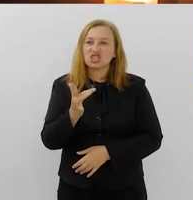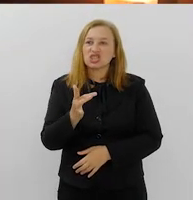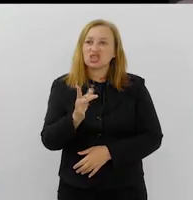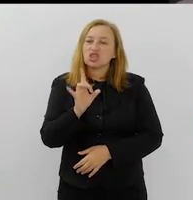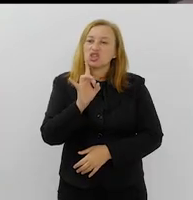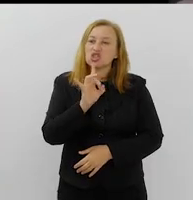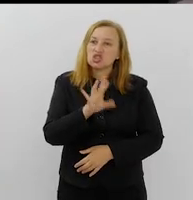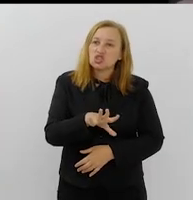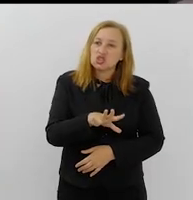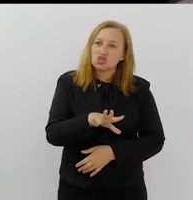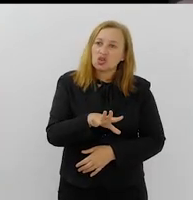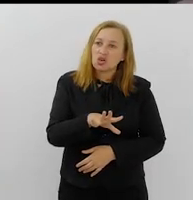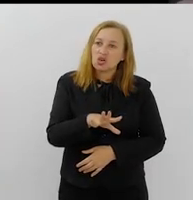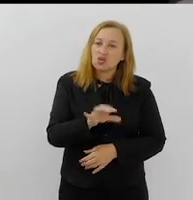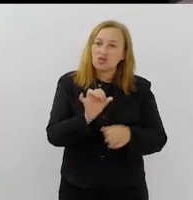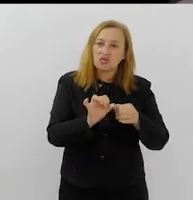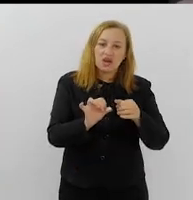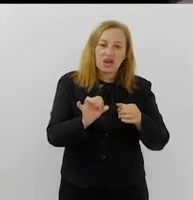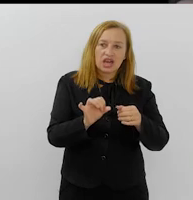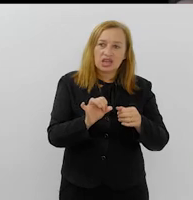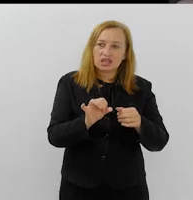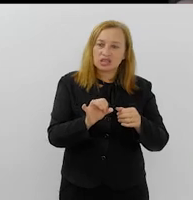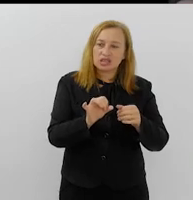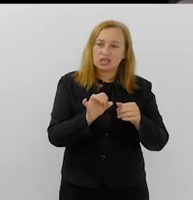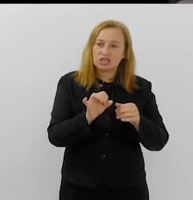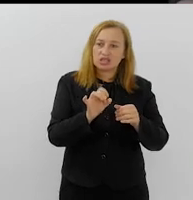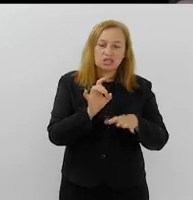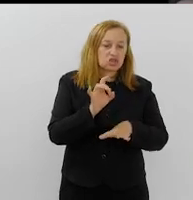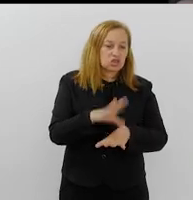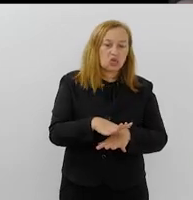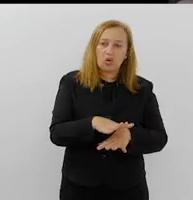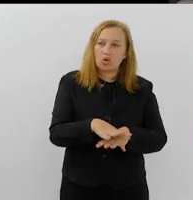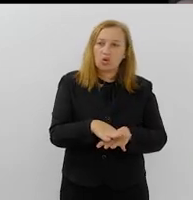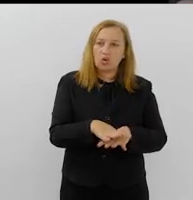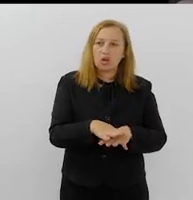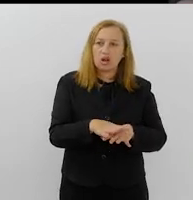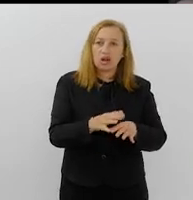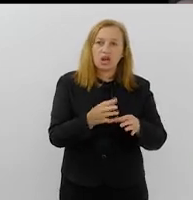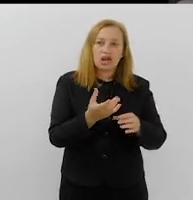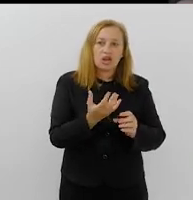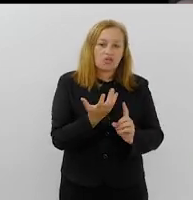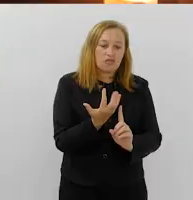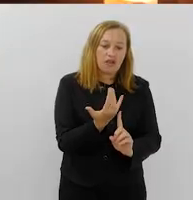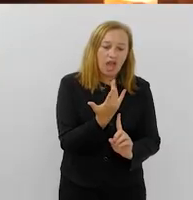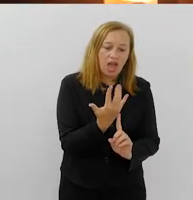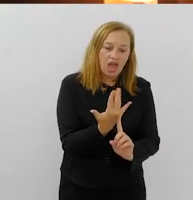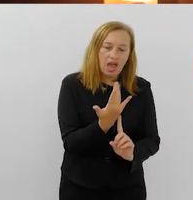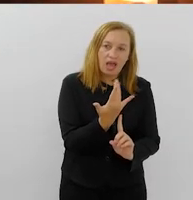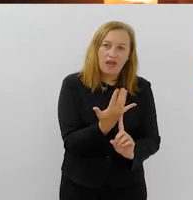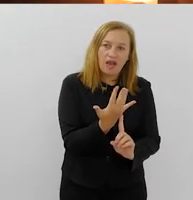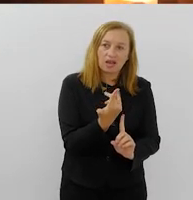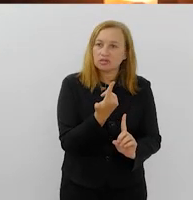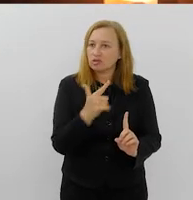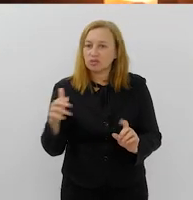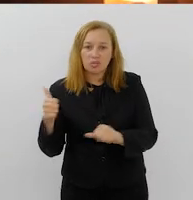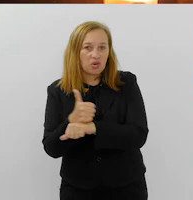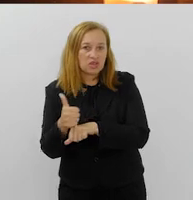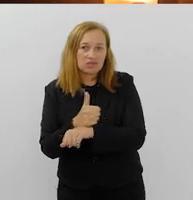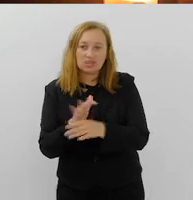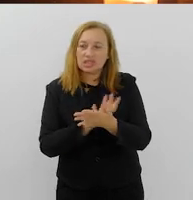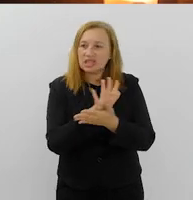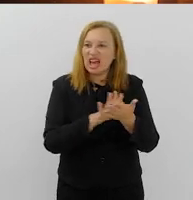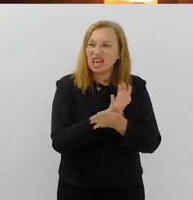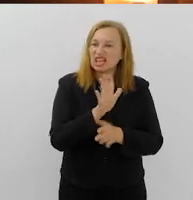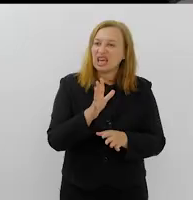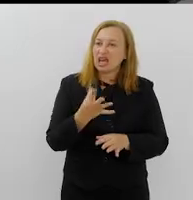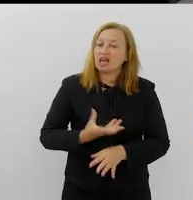acham que ele só faz aquilo na vida, mais nada. Só fica ali, acende vela, não tem uma profissão.